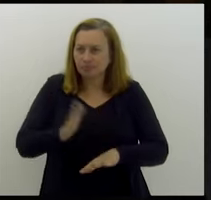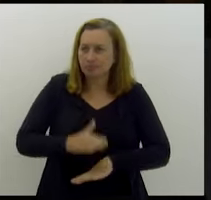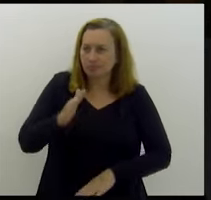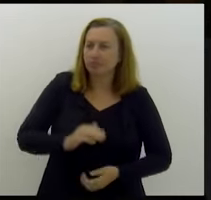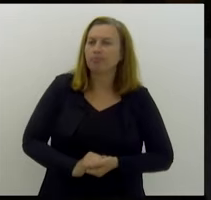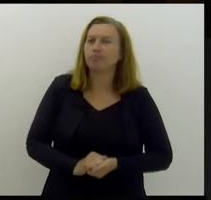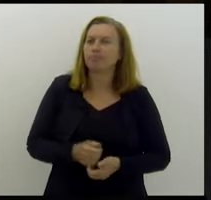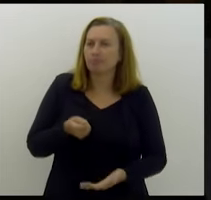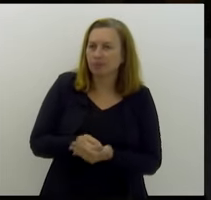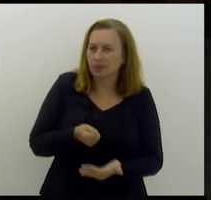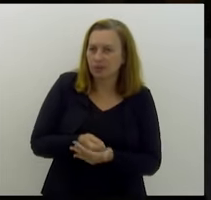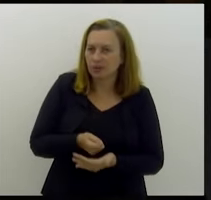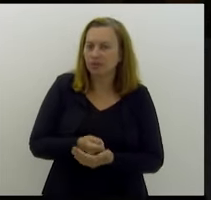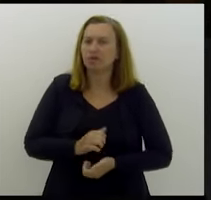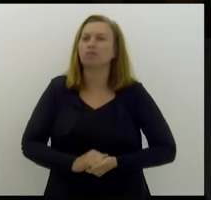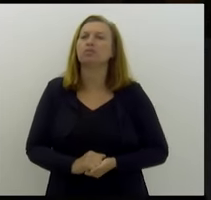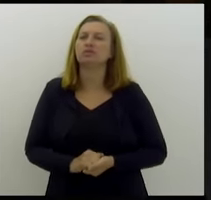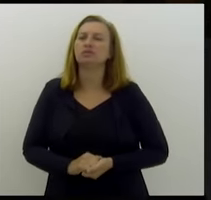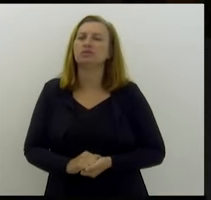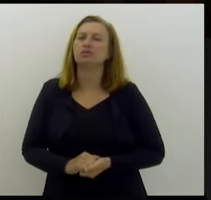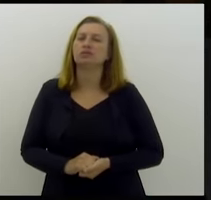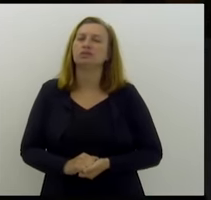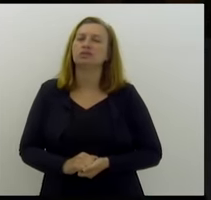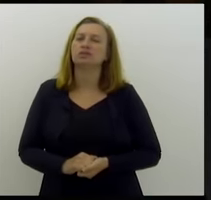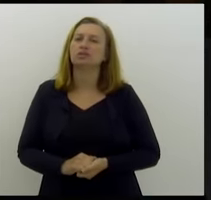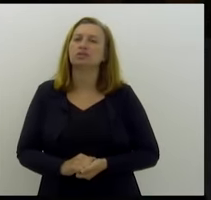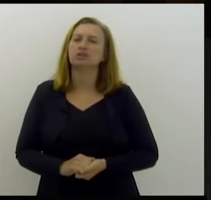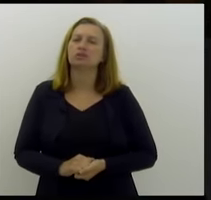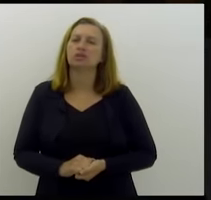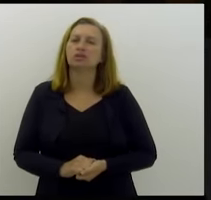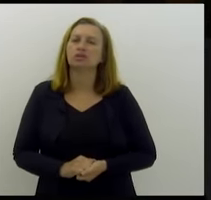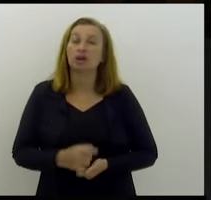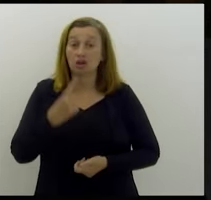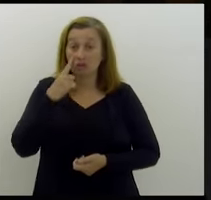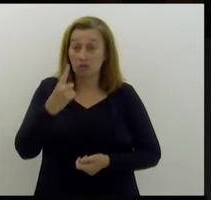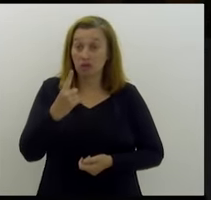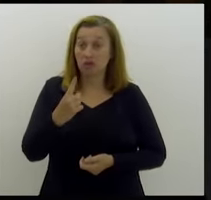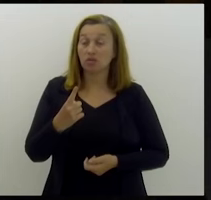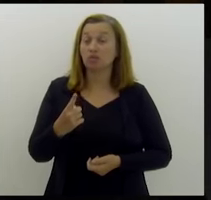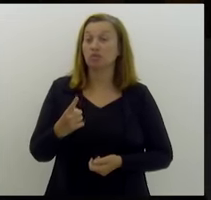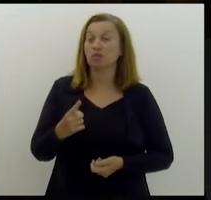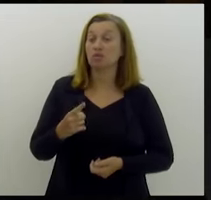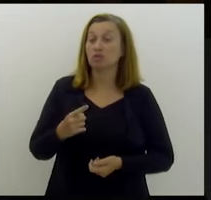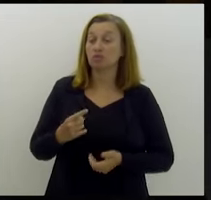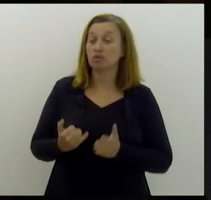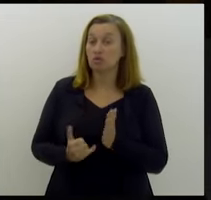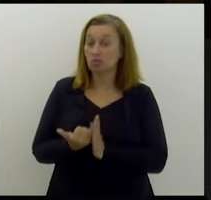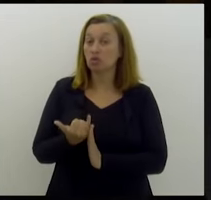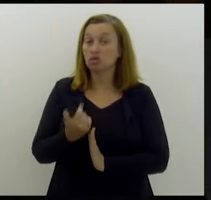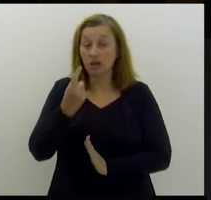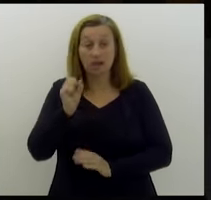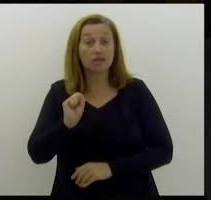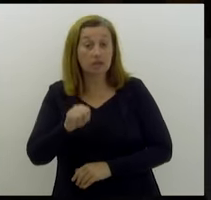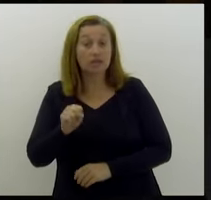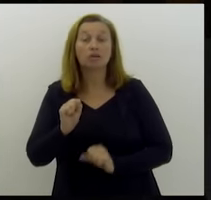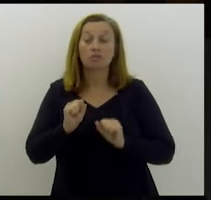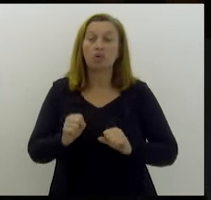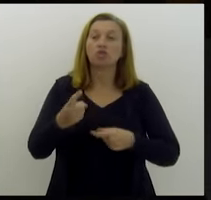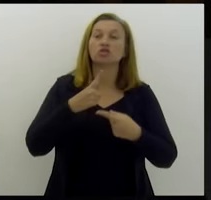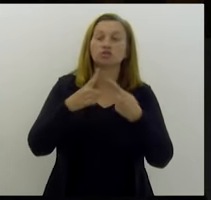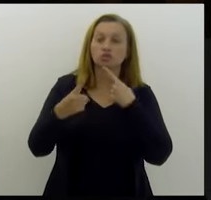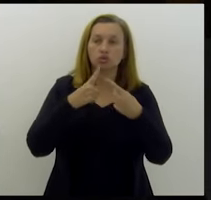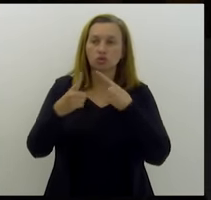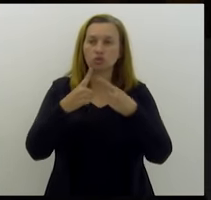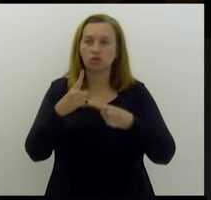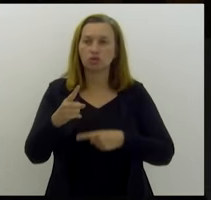cobrando dos maiores devedores da dívida ativa revendo os subsídios fiscais e aí sim a gente pode discutir